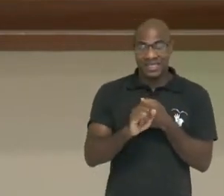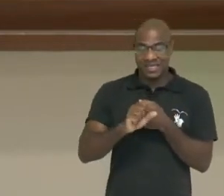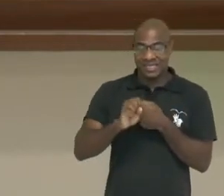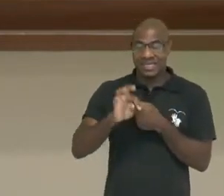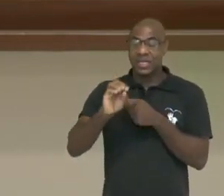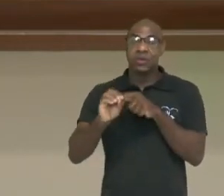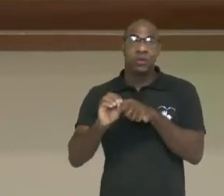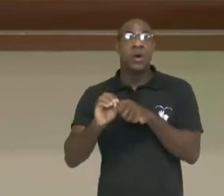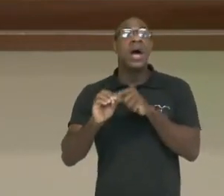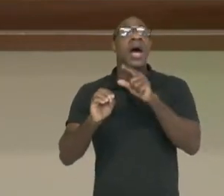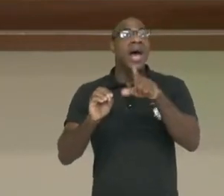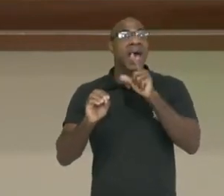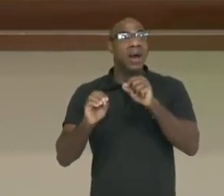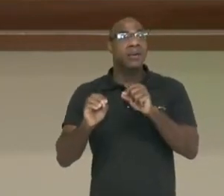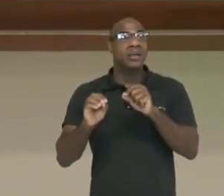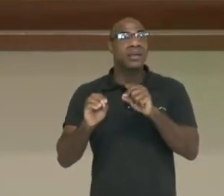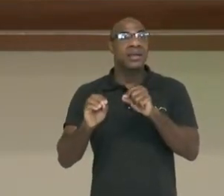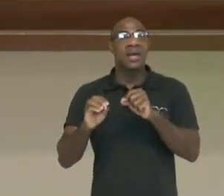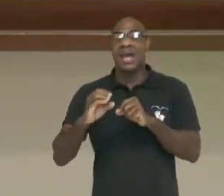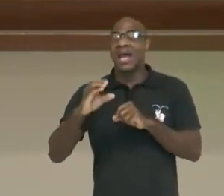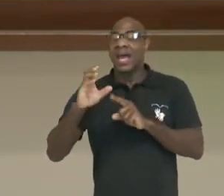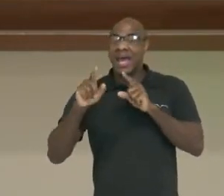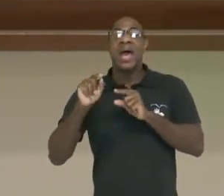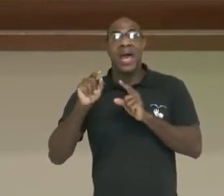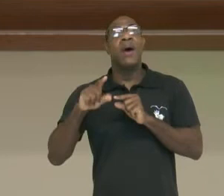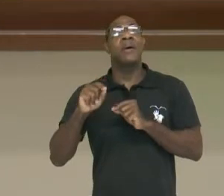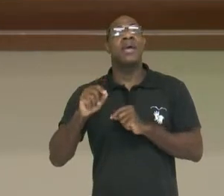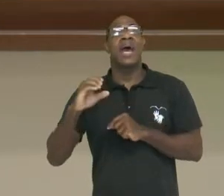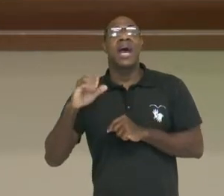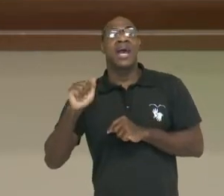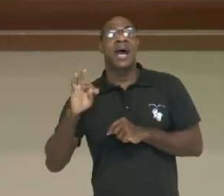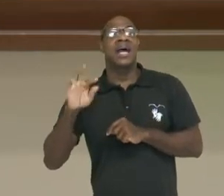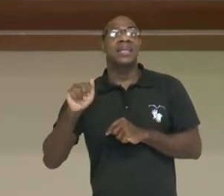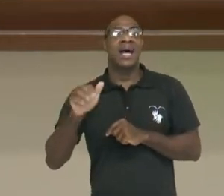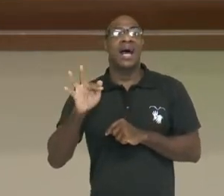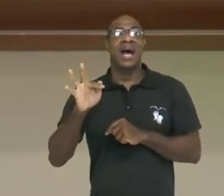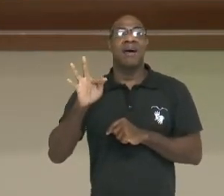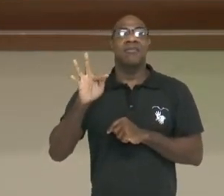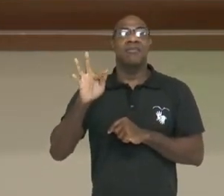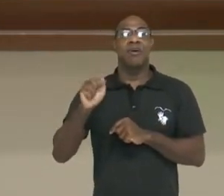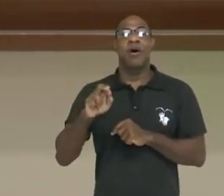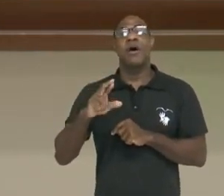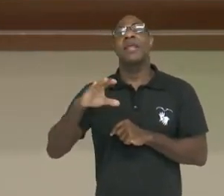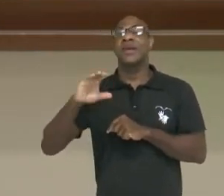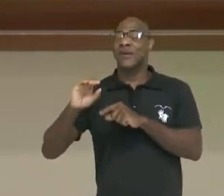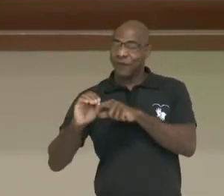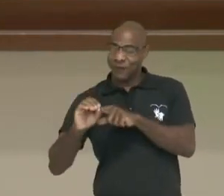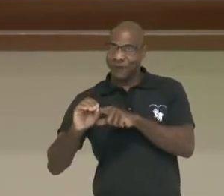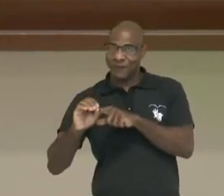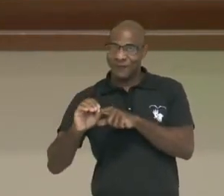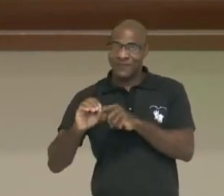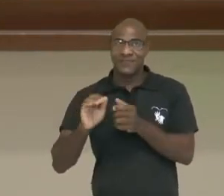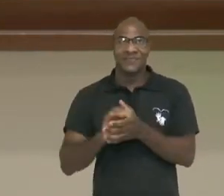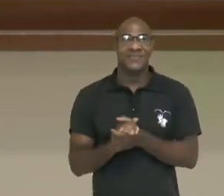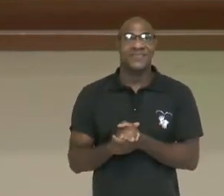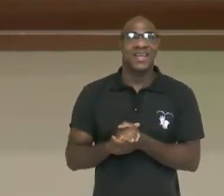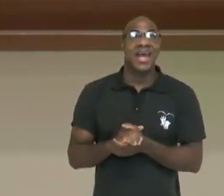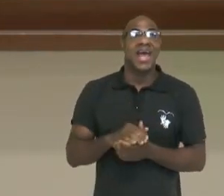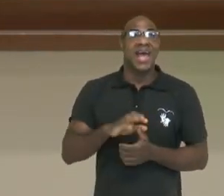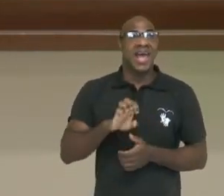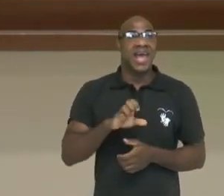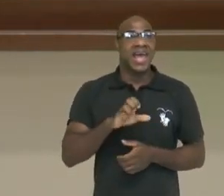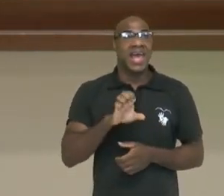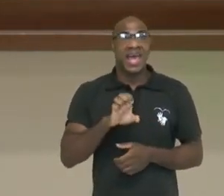isto, é um elemento catafórico, porque vai se referir a algo que vem na sequência. A elipse, como eu disse agora